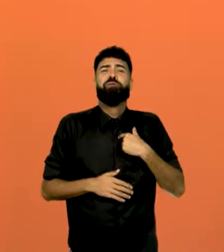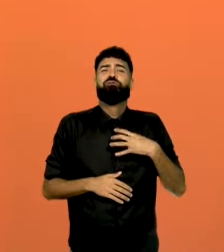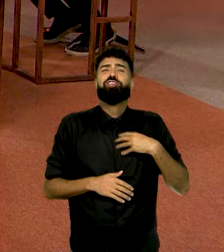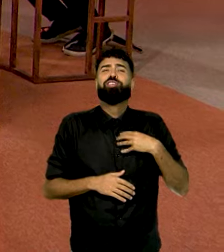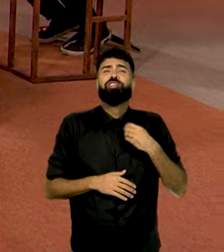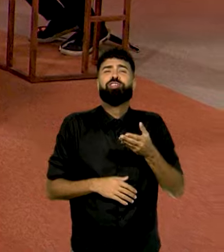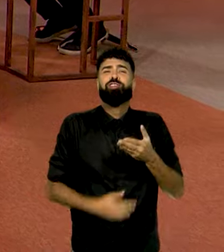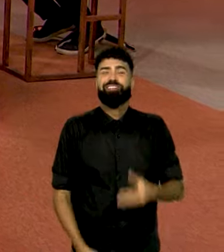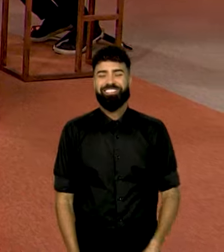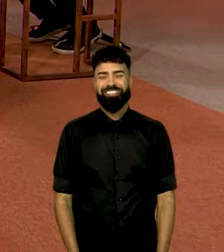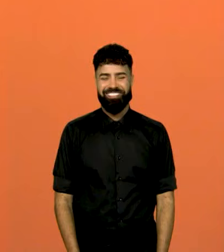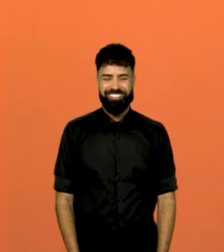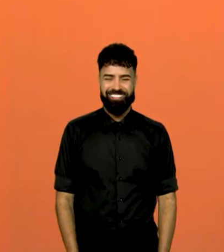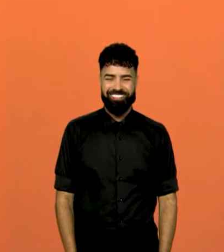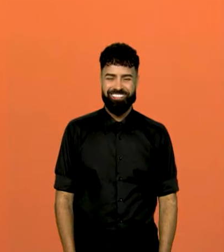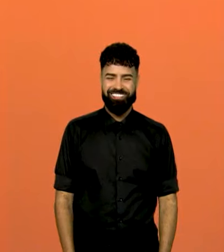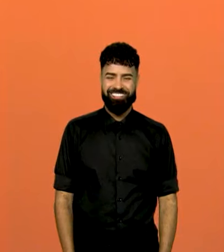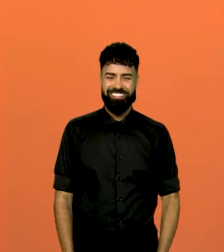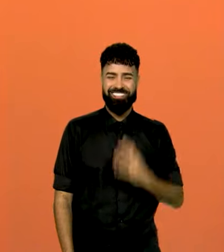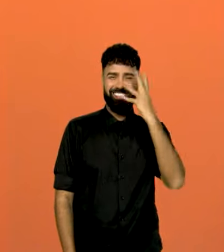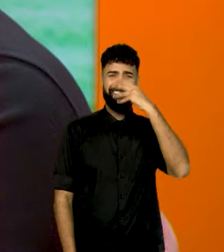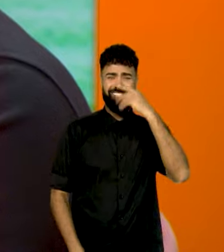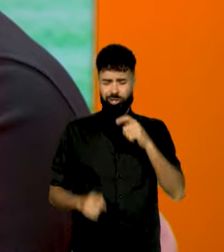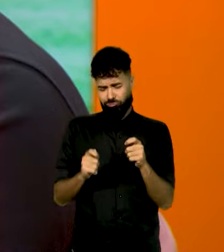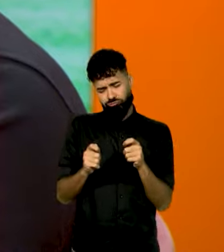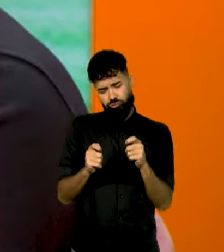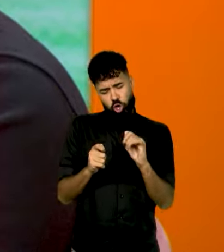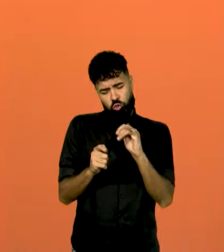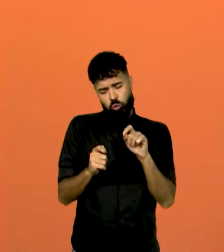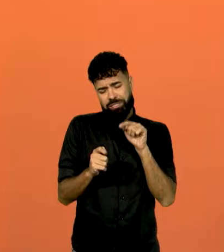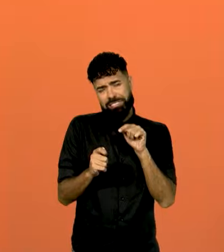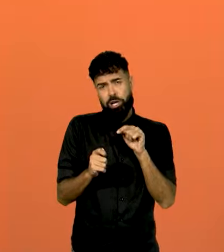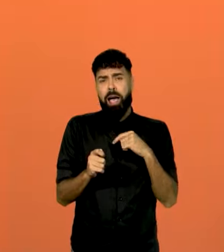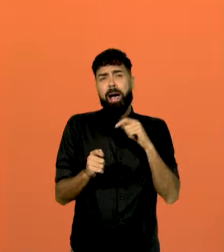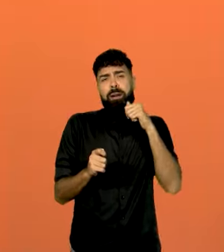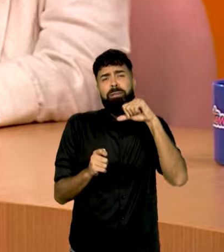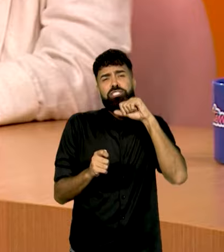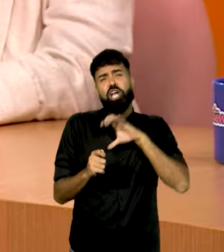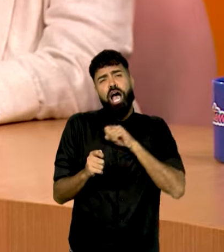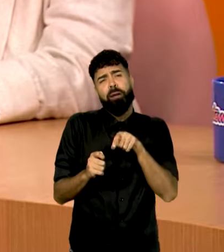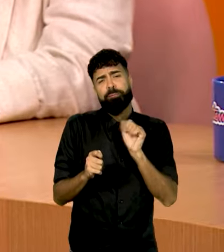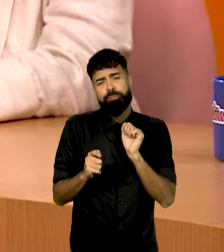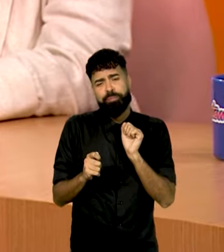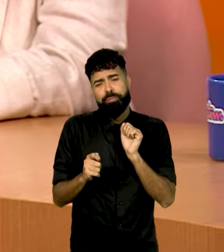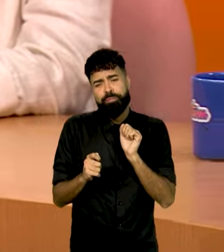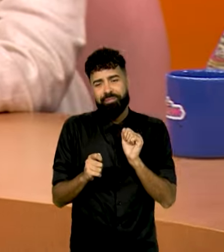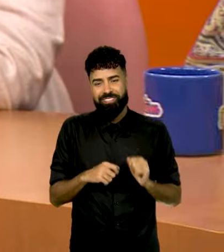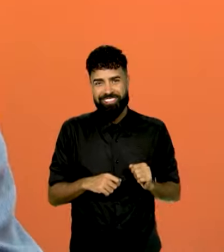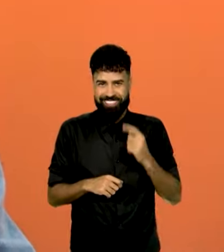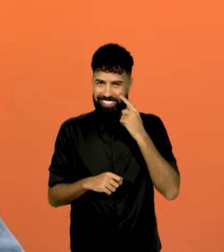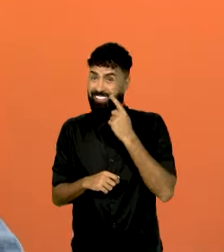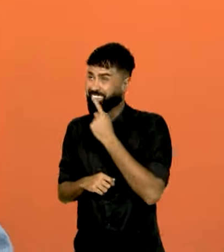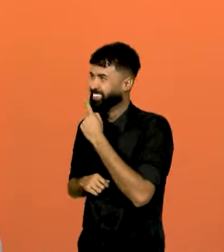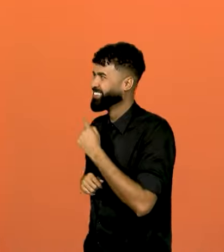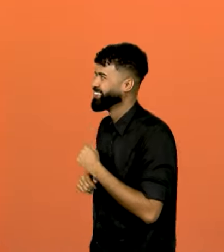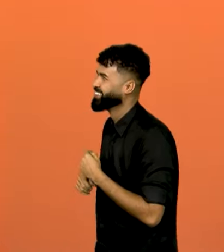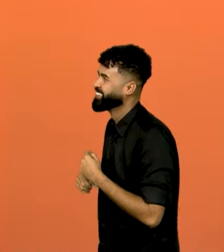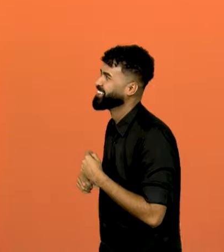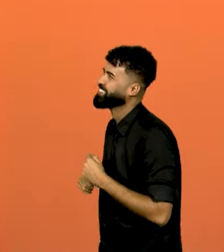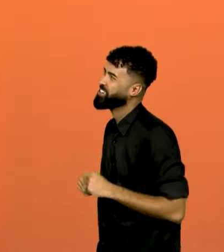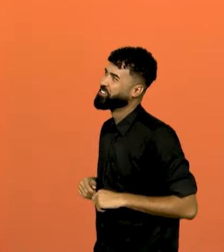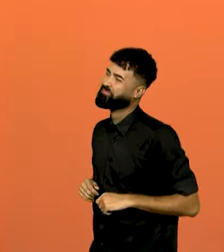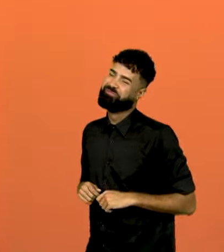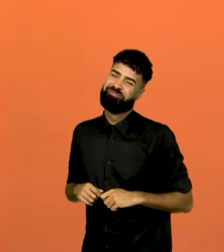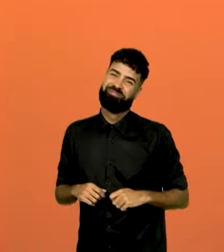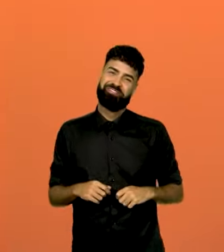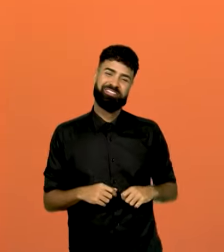Mas é lindo. Que coisa mais linda, Joãozinho. Mamãe te ama, tá? Tá? Olha aqui, gente. Olha só. Tá